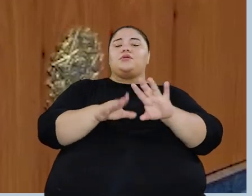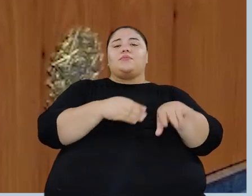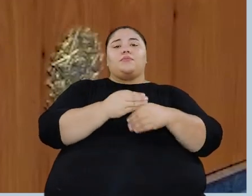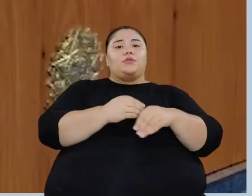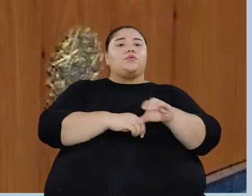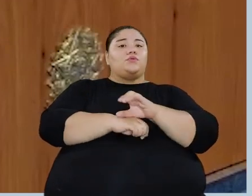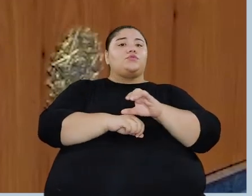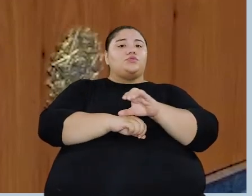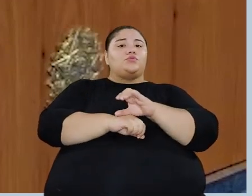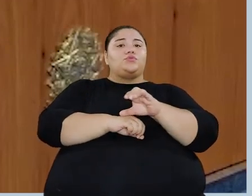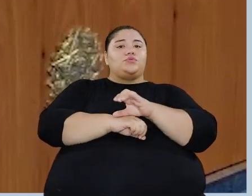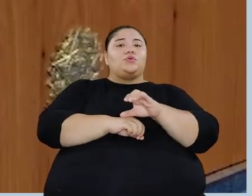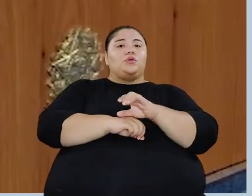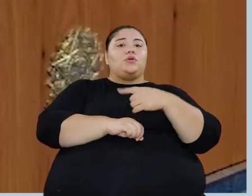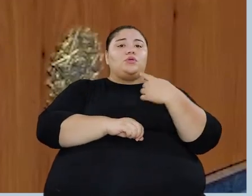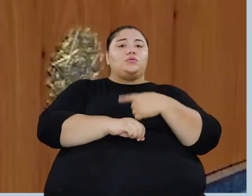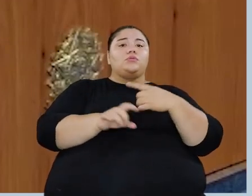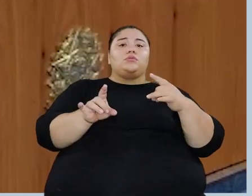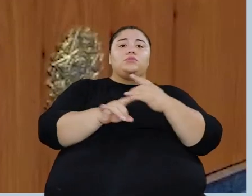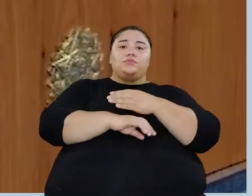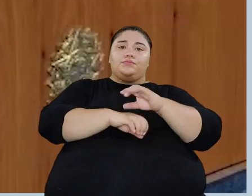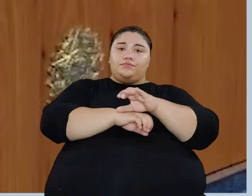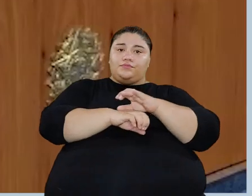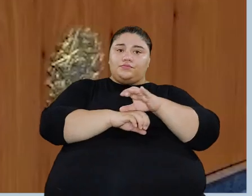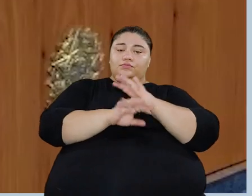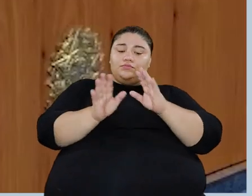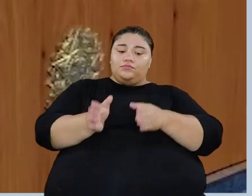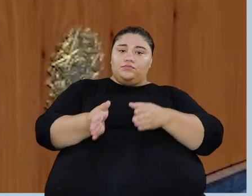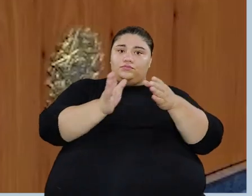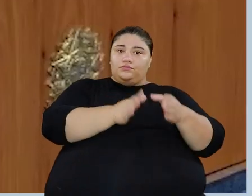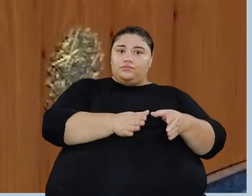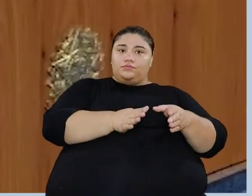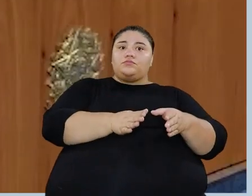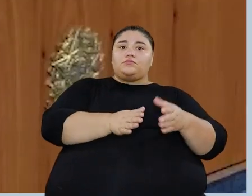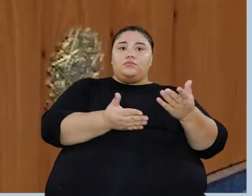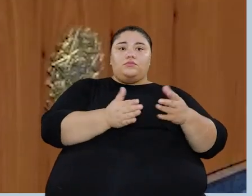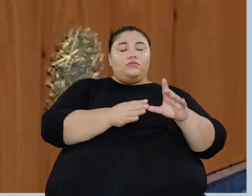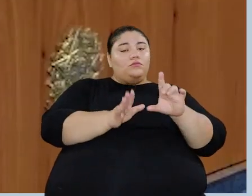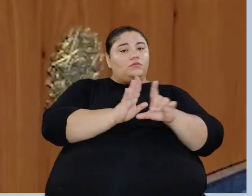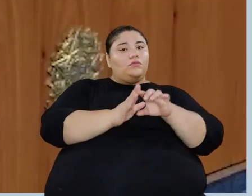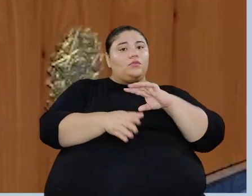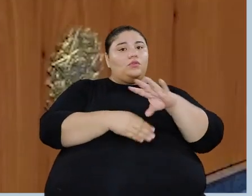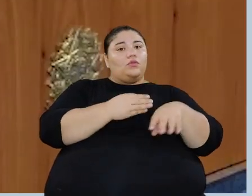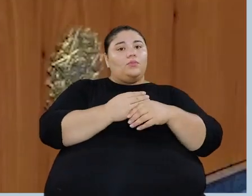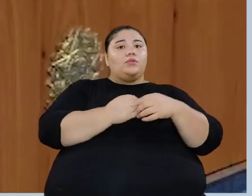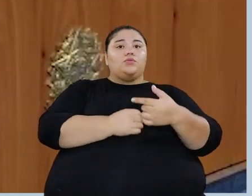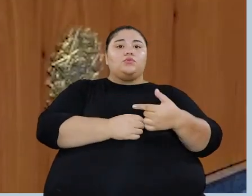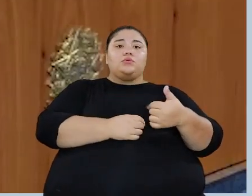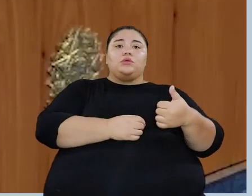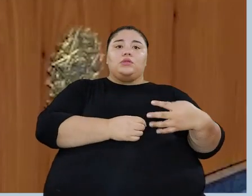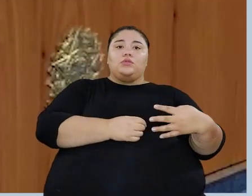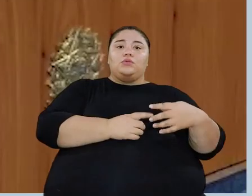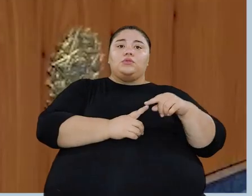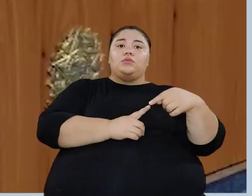emenda constitucional. Nós terminamos a fase constitucional, agora terminamos a fase legislativa com a Lei Complementar 214